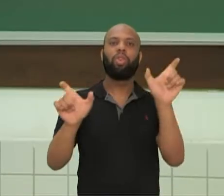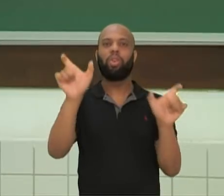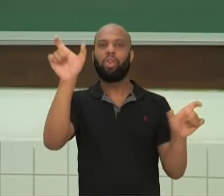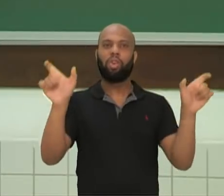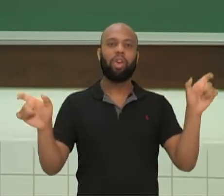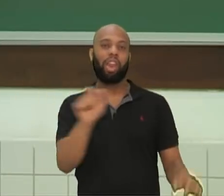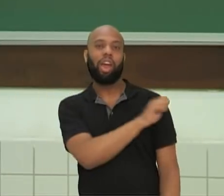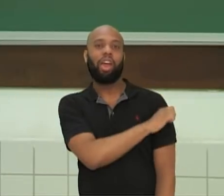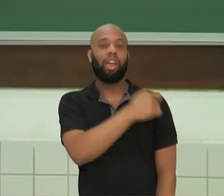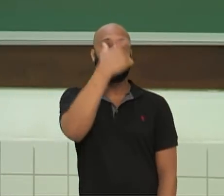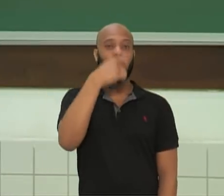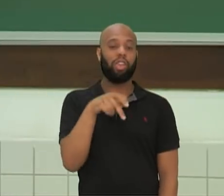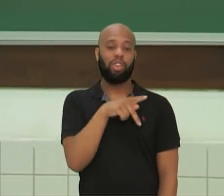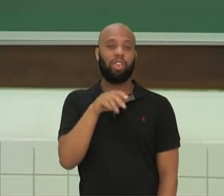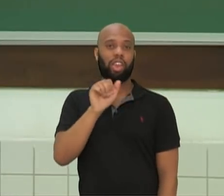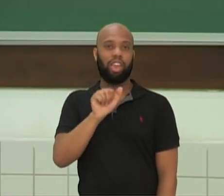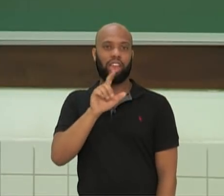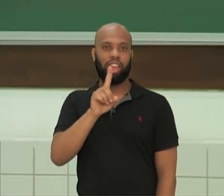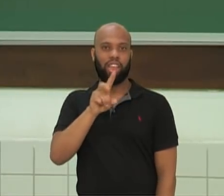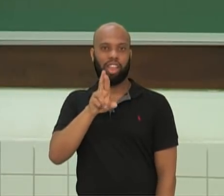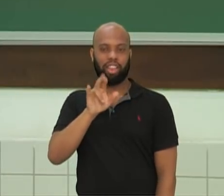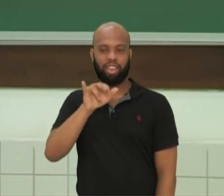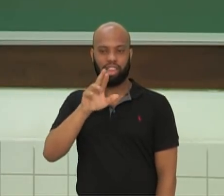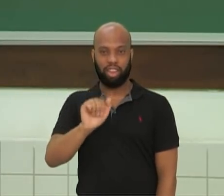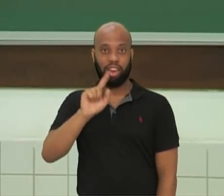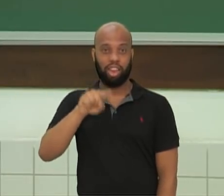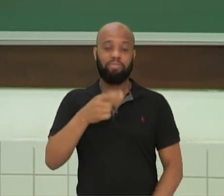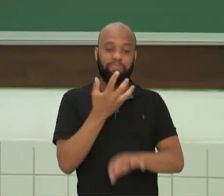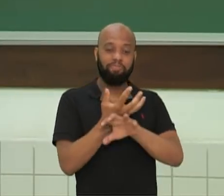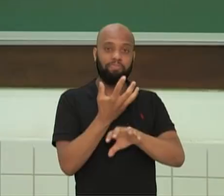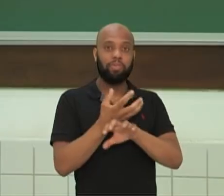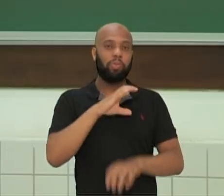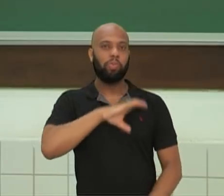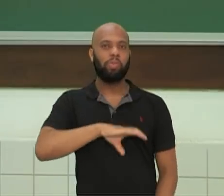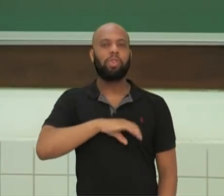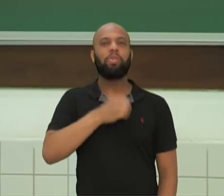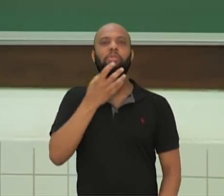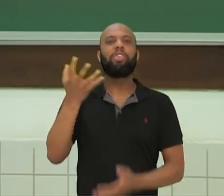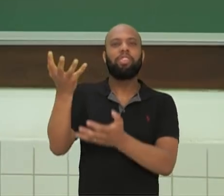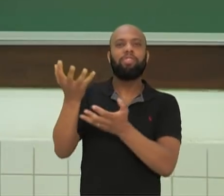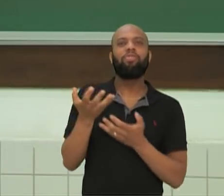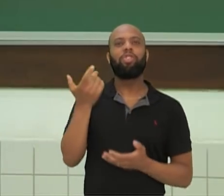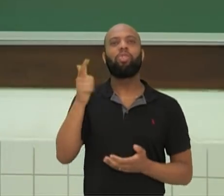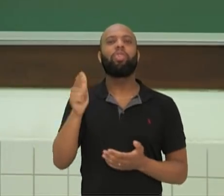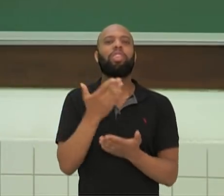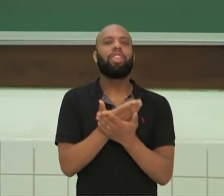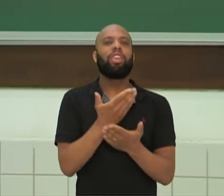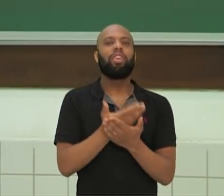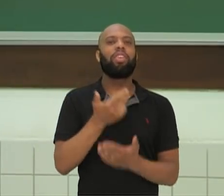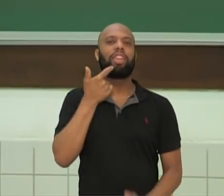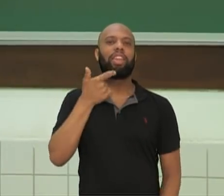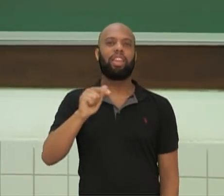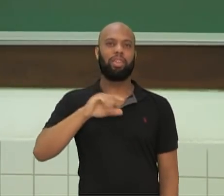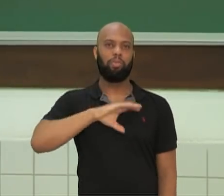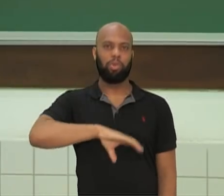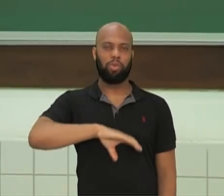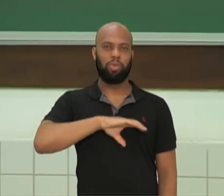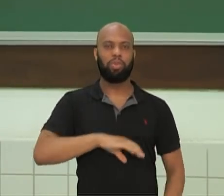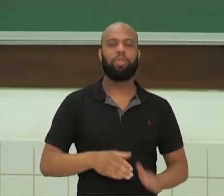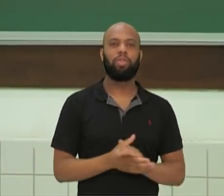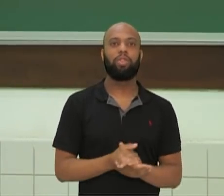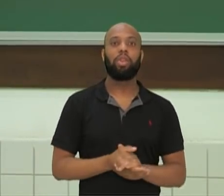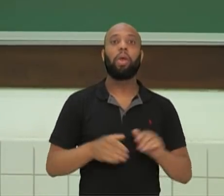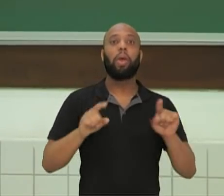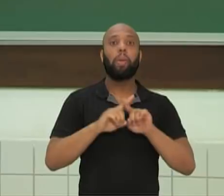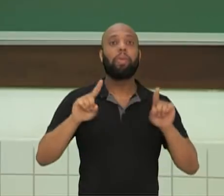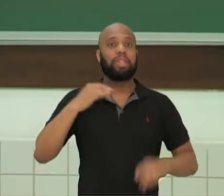alunos, sou professora Adriana de Língua Portuguesa. Bem-vindos a mais uma aula de Língua Portuguesa.